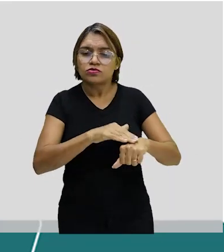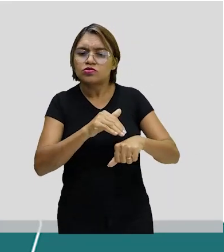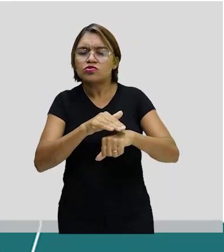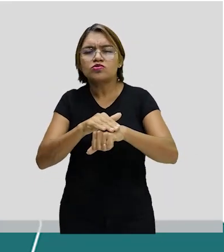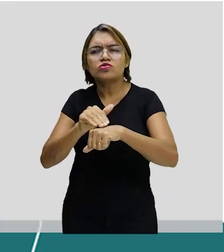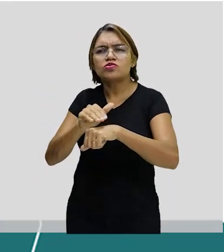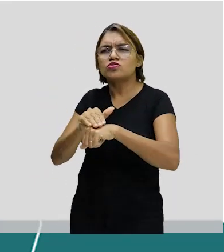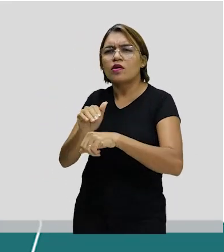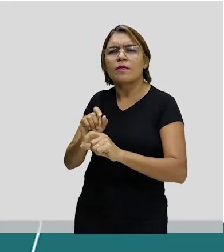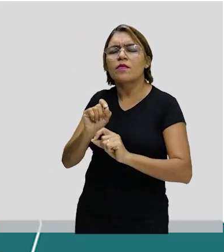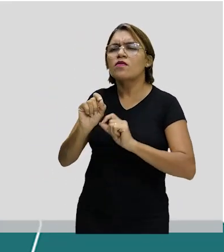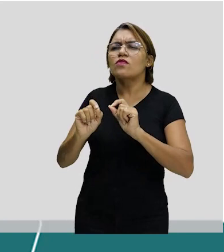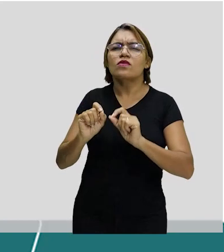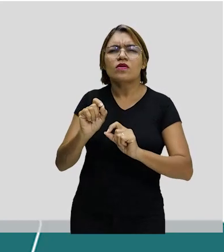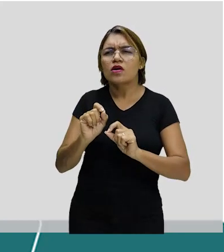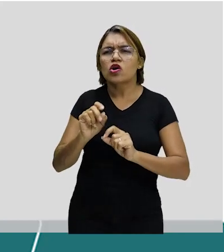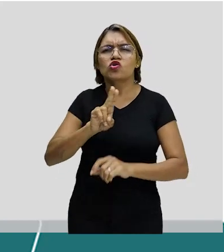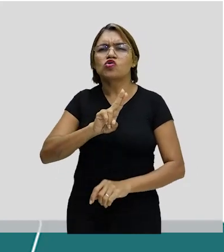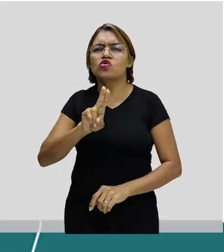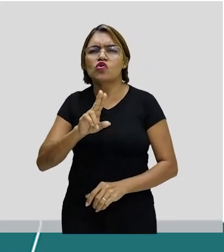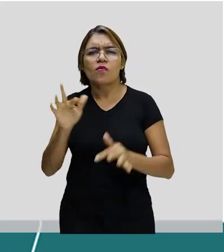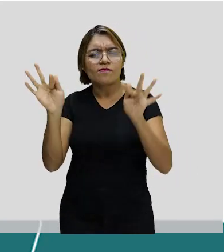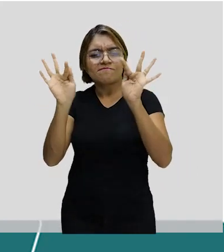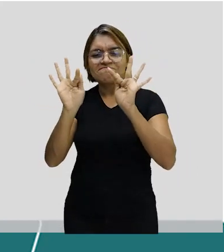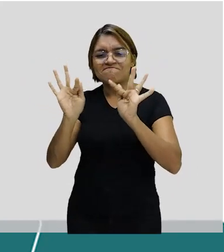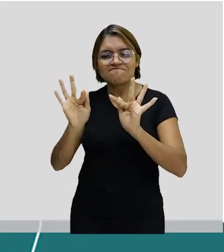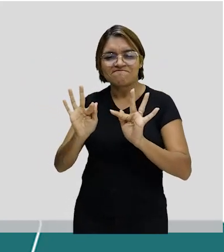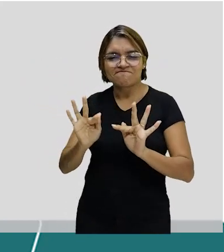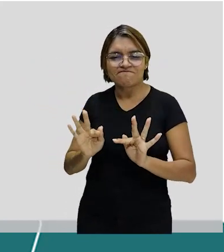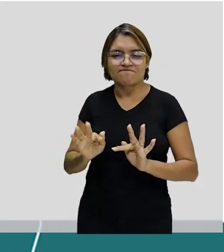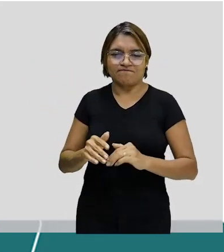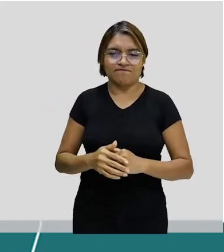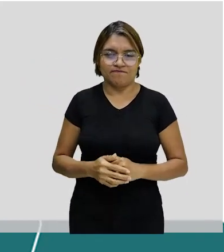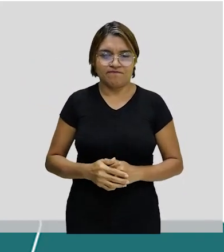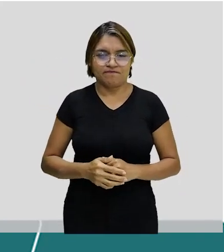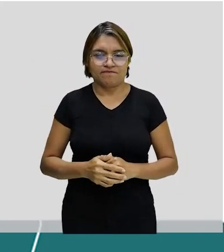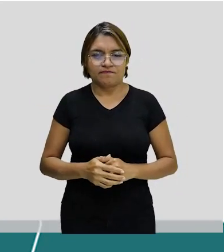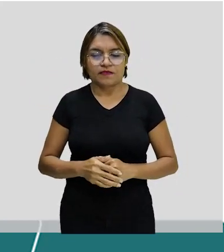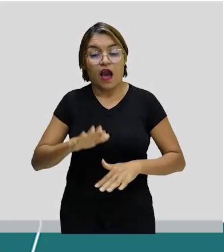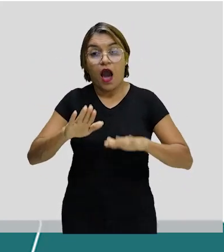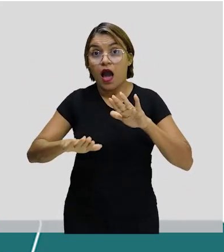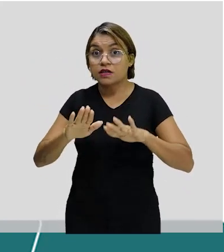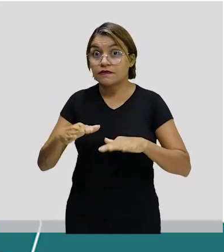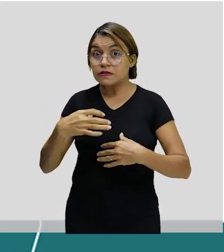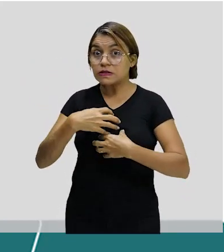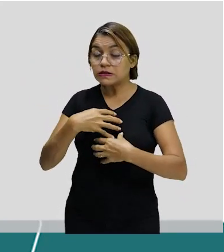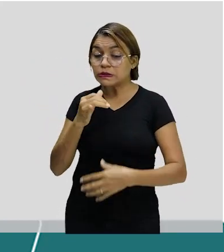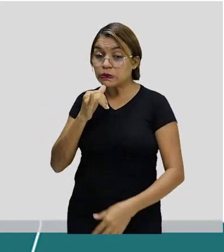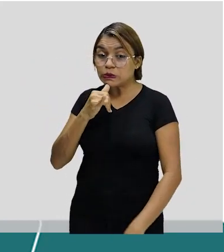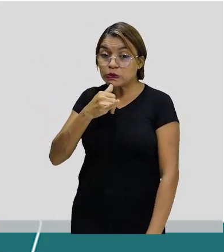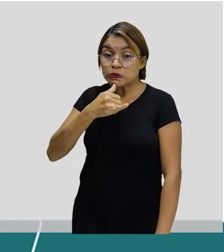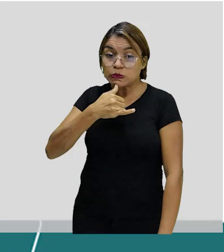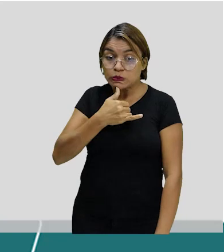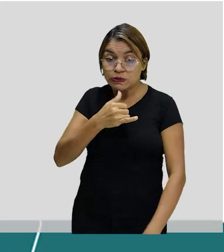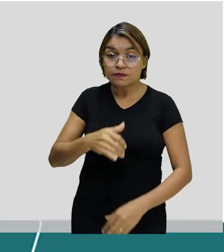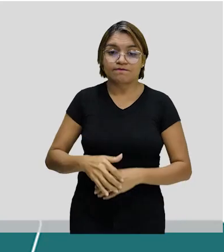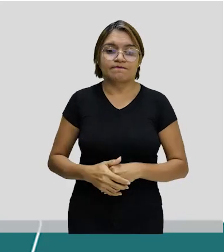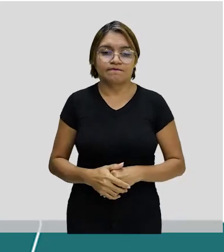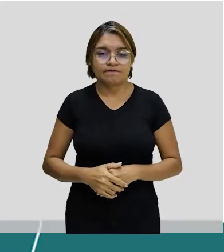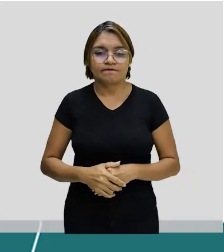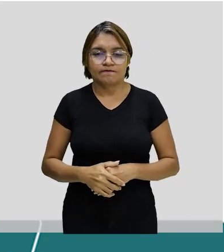então felicidade, qual se abisma nas lômbregas tristezas, qual em suaves júbilos discorre,